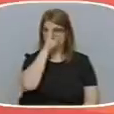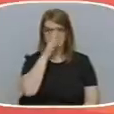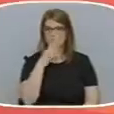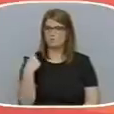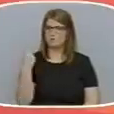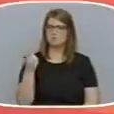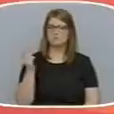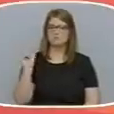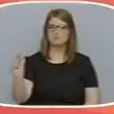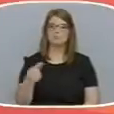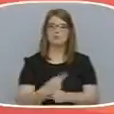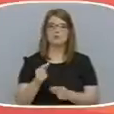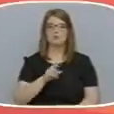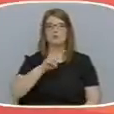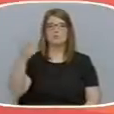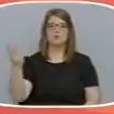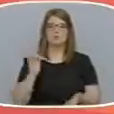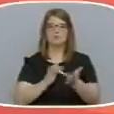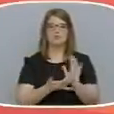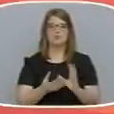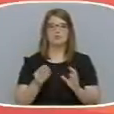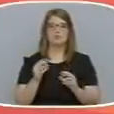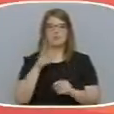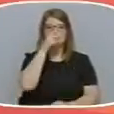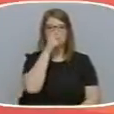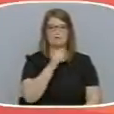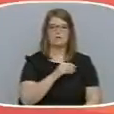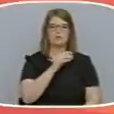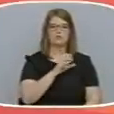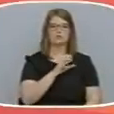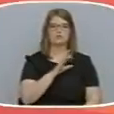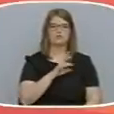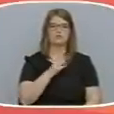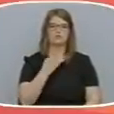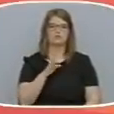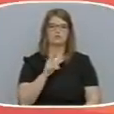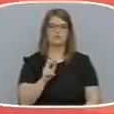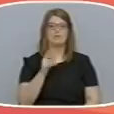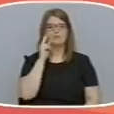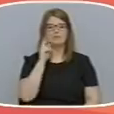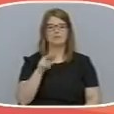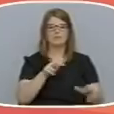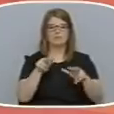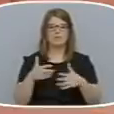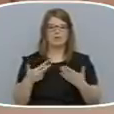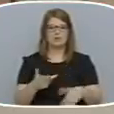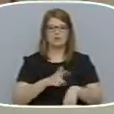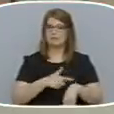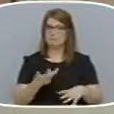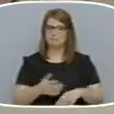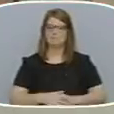deixou-me. Porque foi para o Brasil namorar com a Xuxa. Pois foi. É. Olha, temos, pois que ver, foi. Temos que ver este vamos vídeo ver, já, senão ver, já não podemos